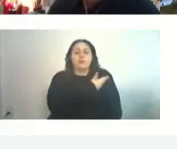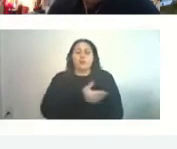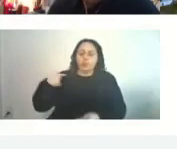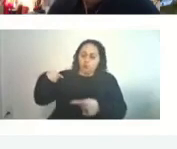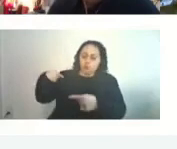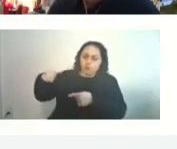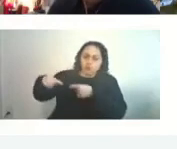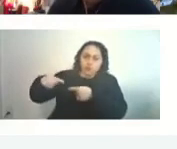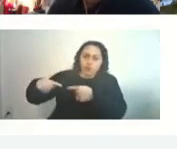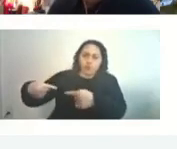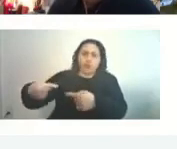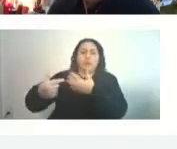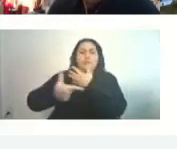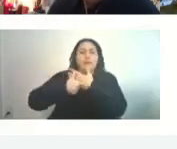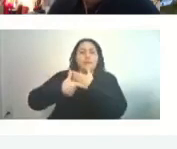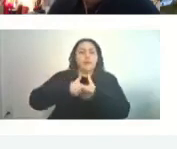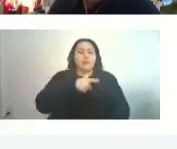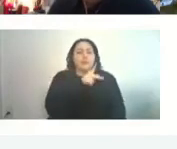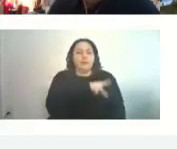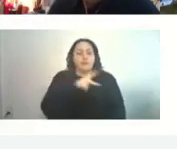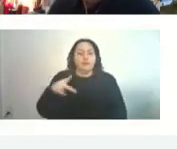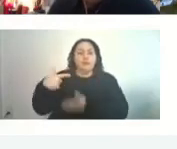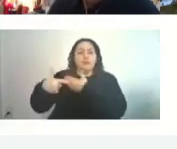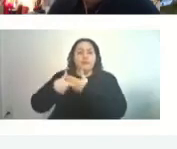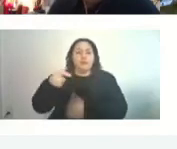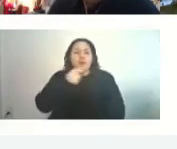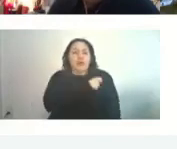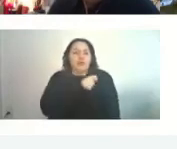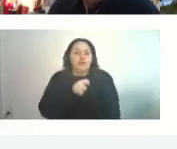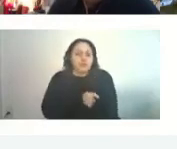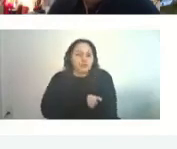horizontal, que inclua responsabilidades e autorias